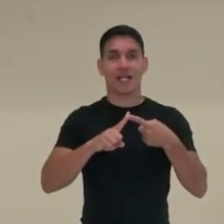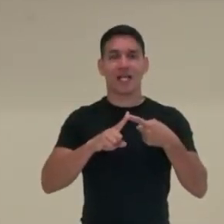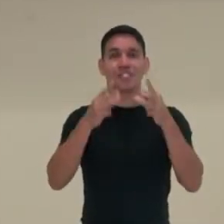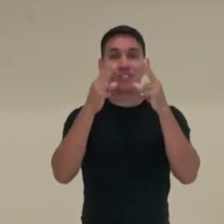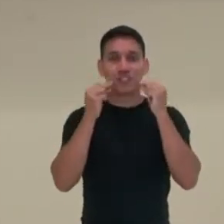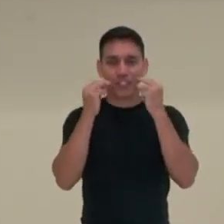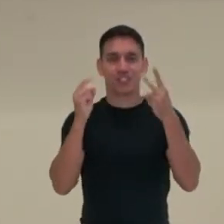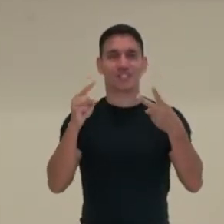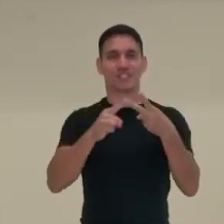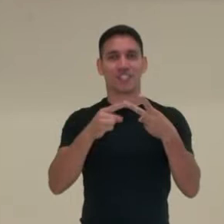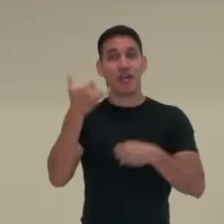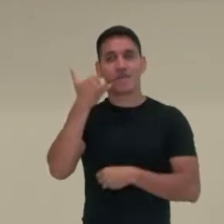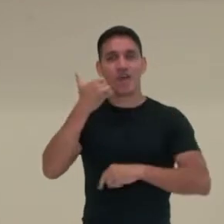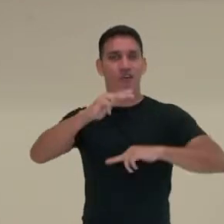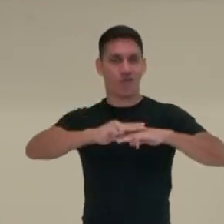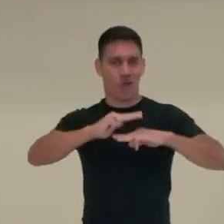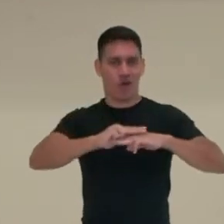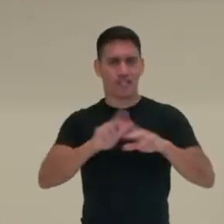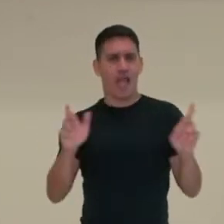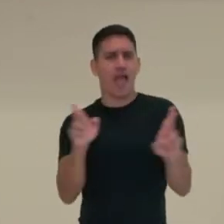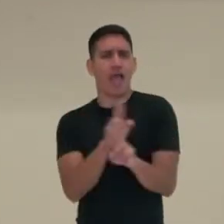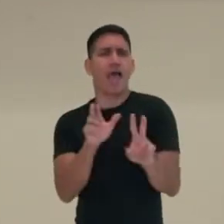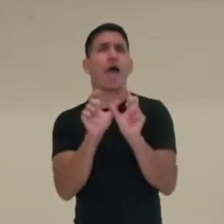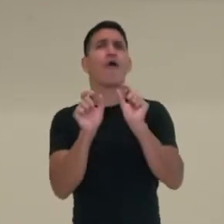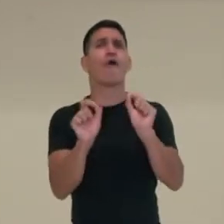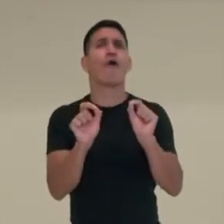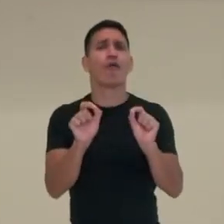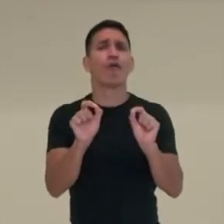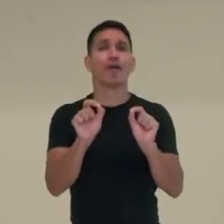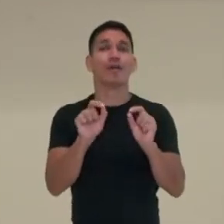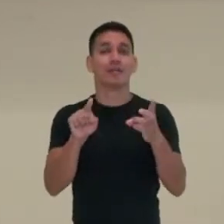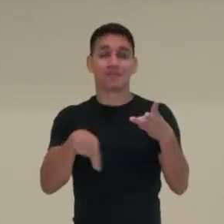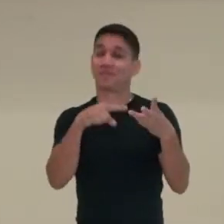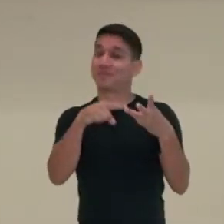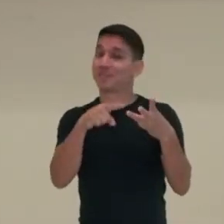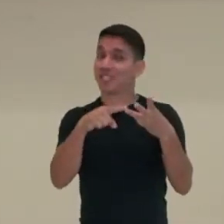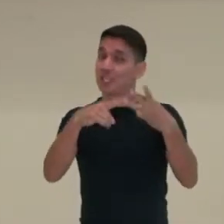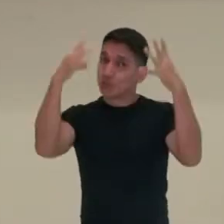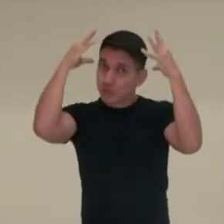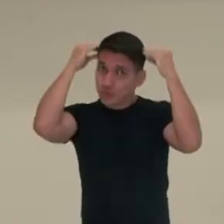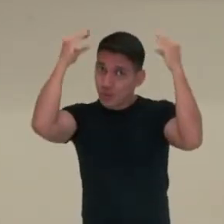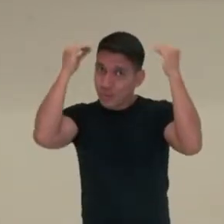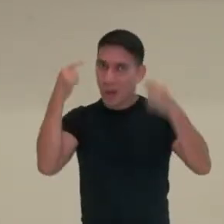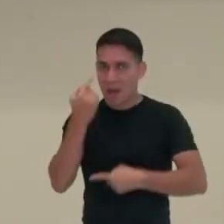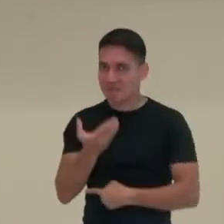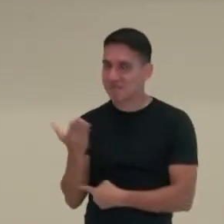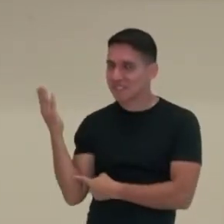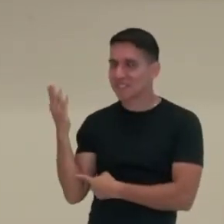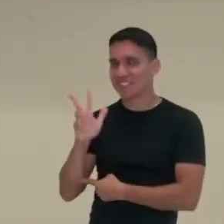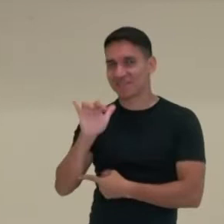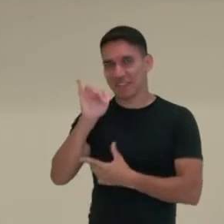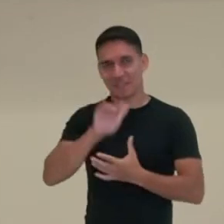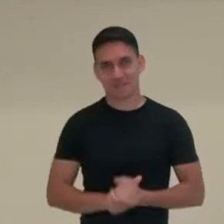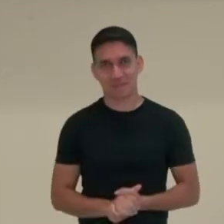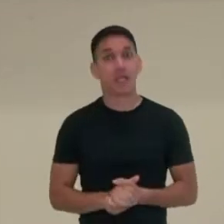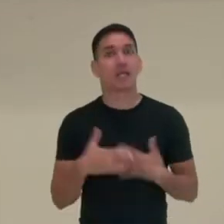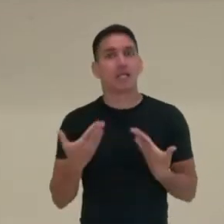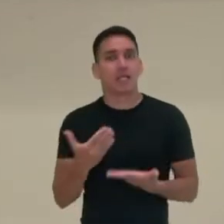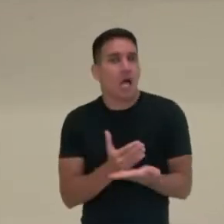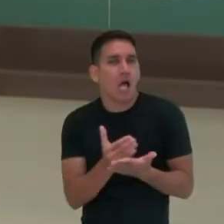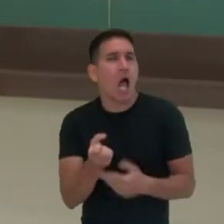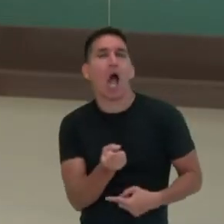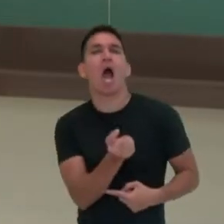Freud e a sua relação com Arthur Schopenhauer. Vamos lá? Começando aqui com